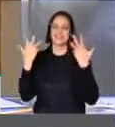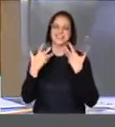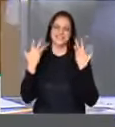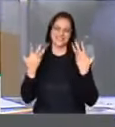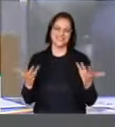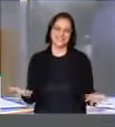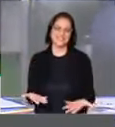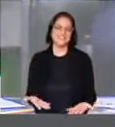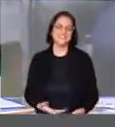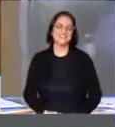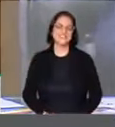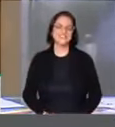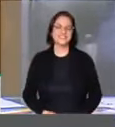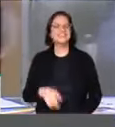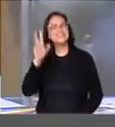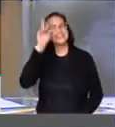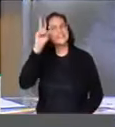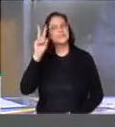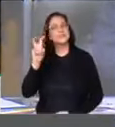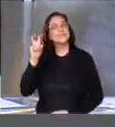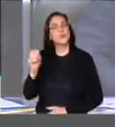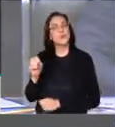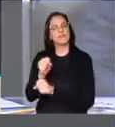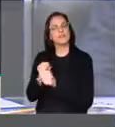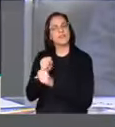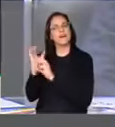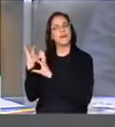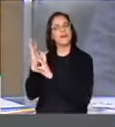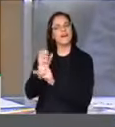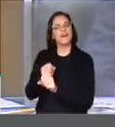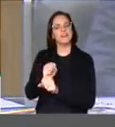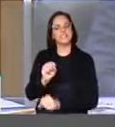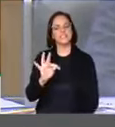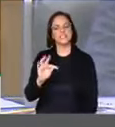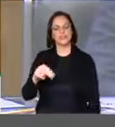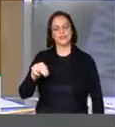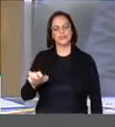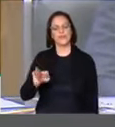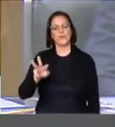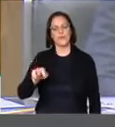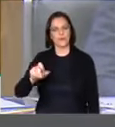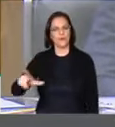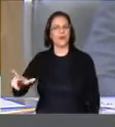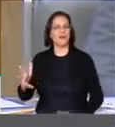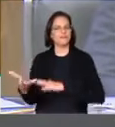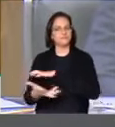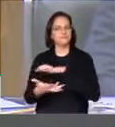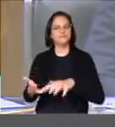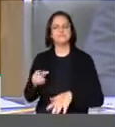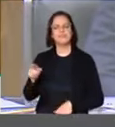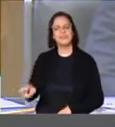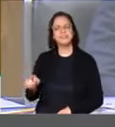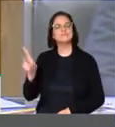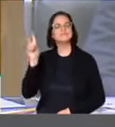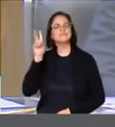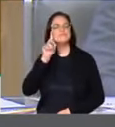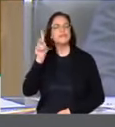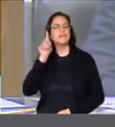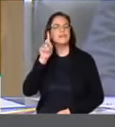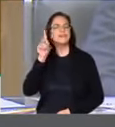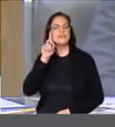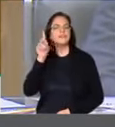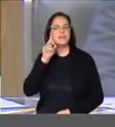lembrando 50 anos de Stonewall e dizendo que ele, a ele é todos os dias. Todos os dias a gente